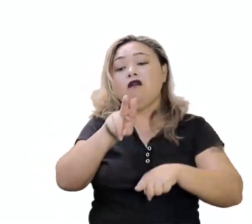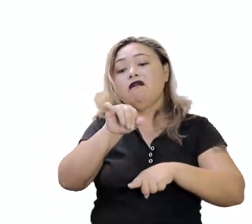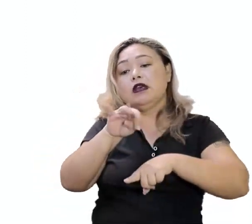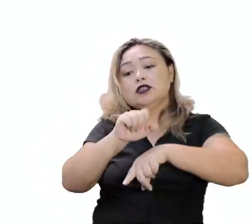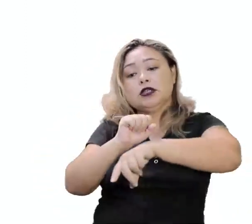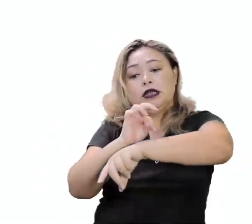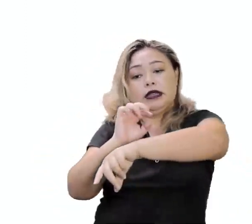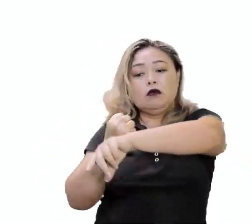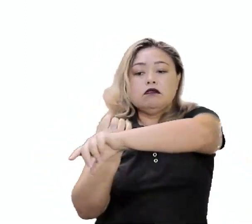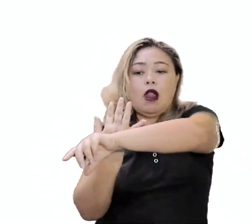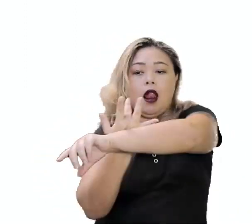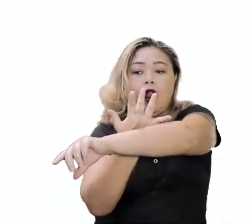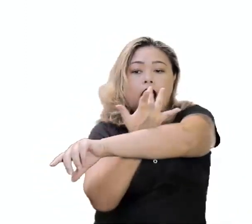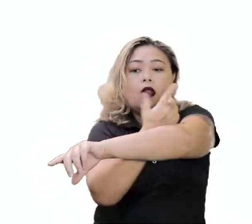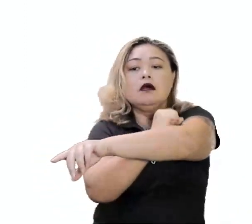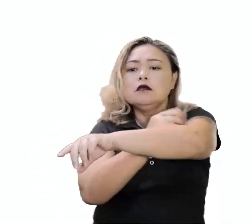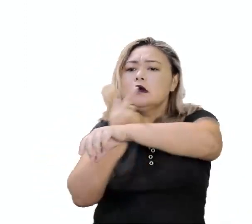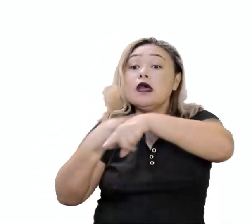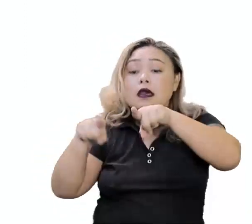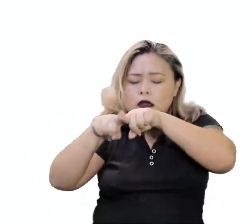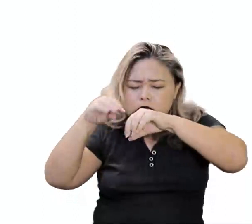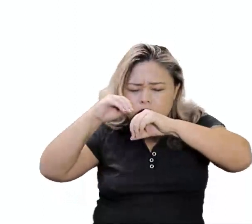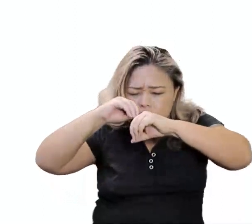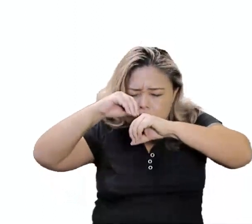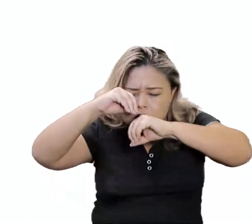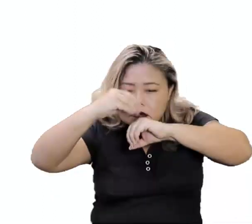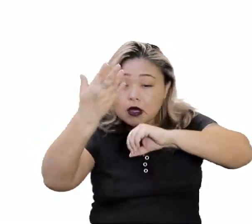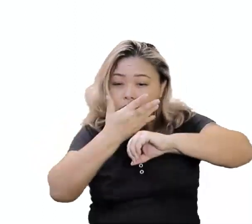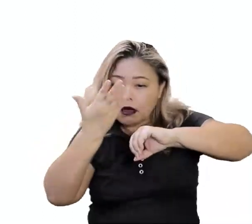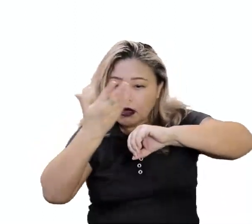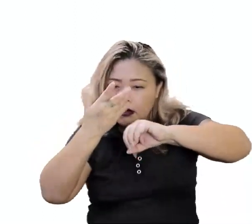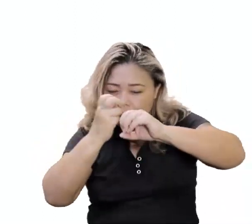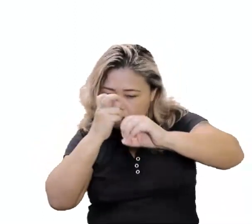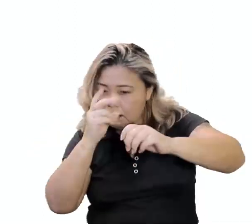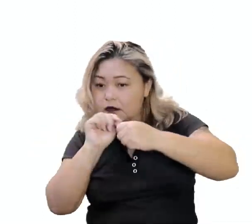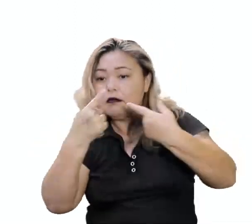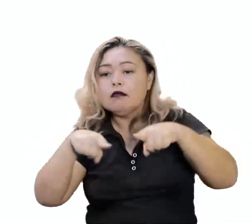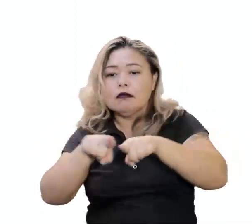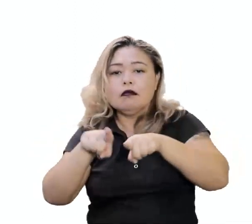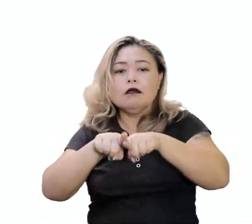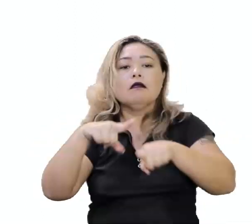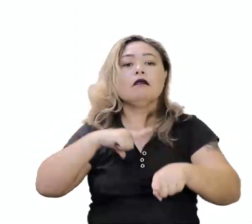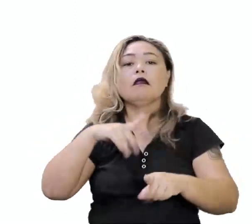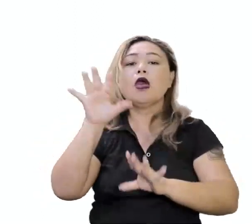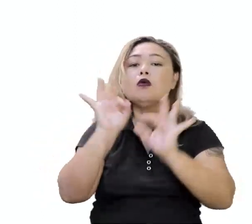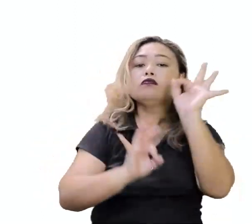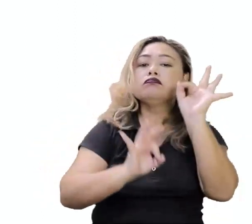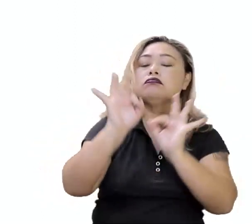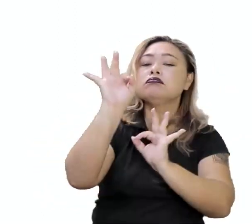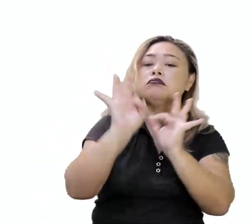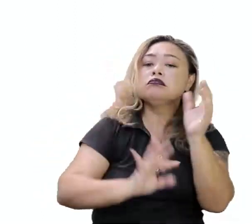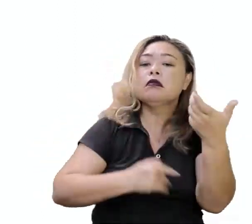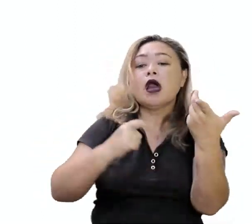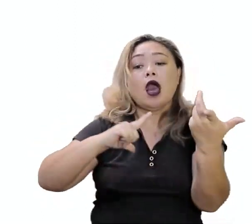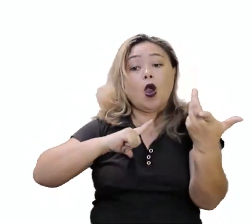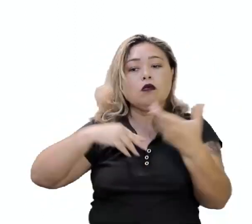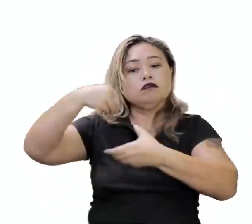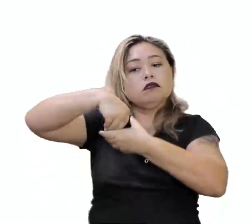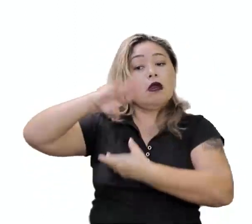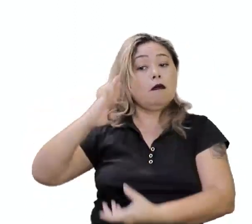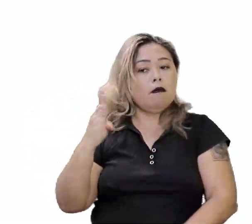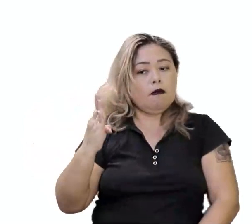vegetal. Aí a gente lembra também dos micro-organismos presentes aí, tá bom? Conhecendo os níveis de organização